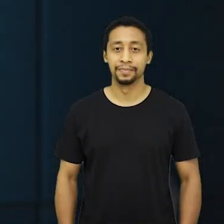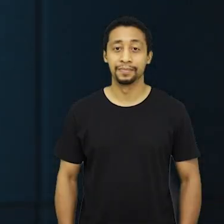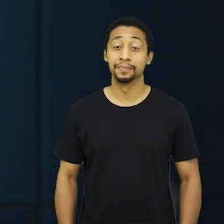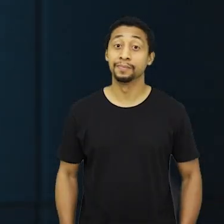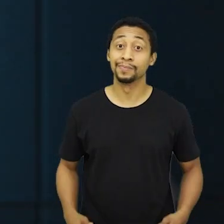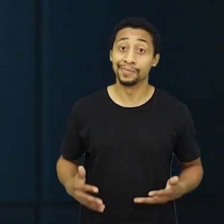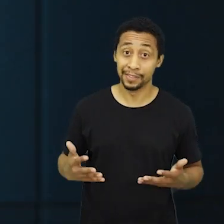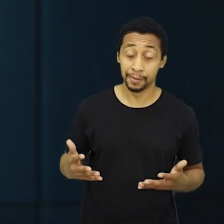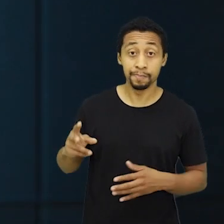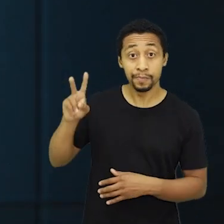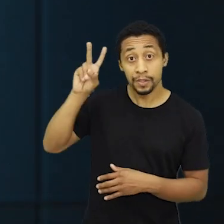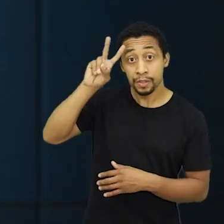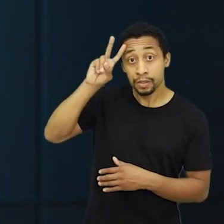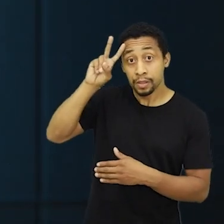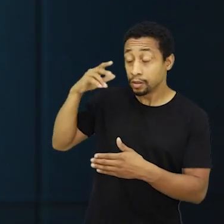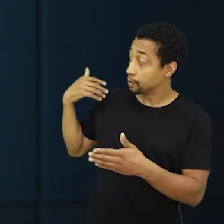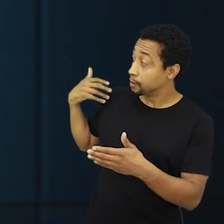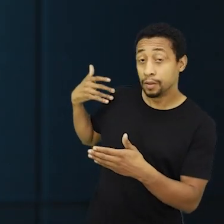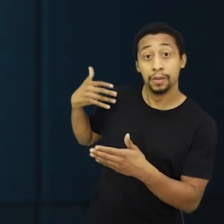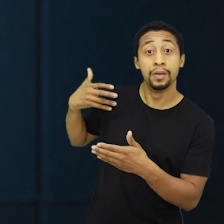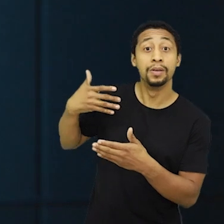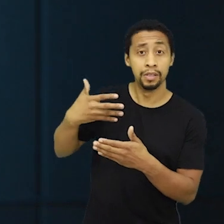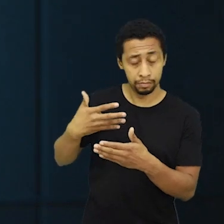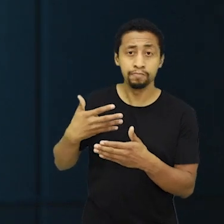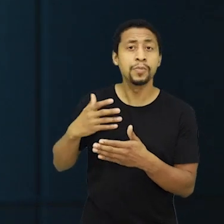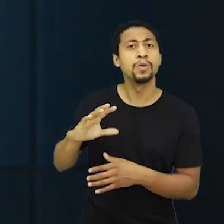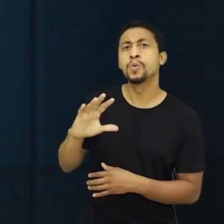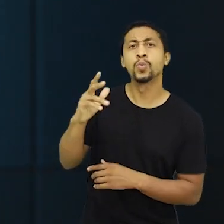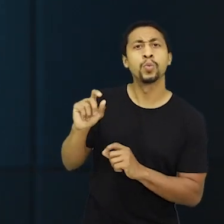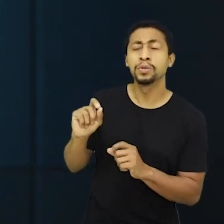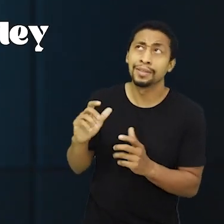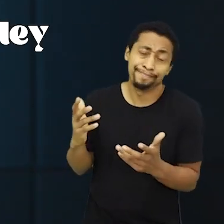Então a minha história é uma história de uma realização improvável.